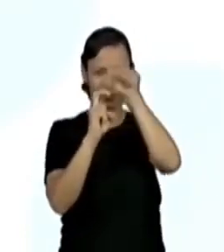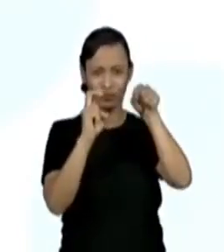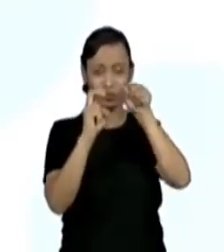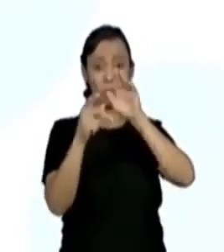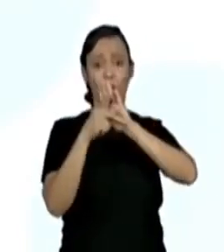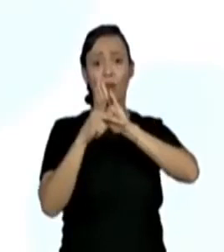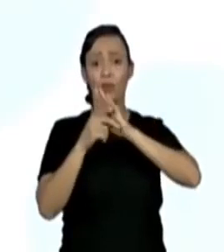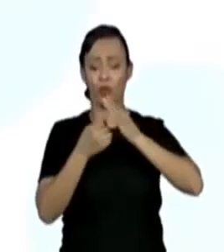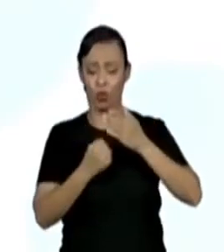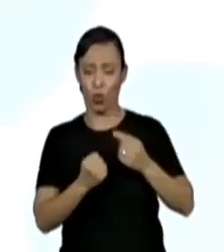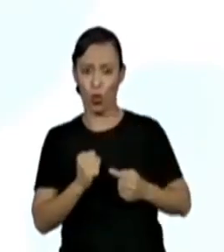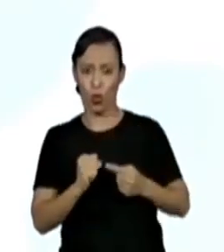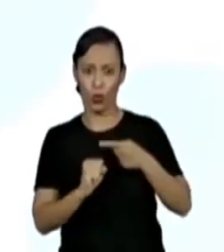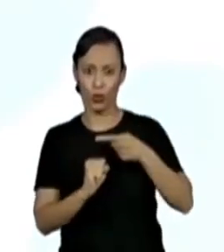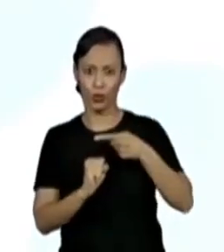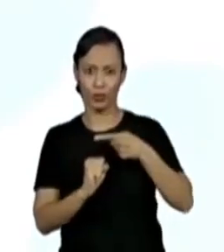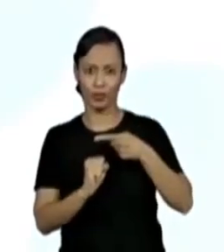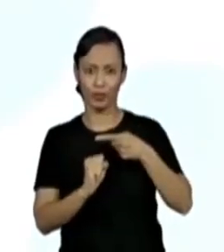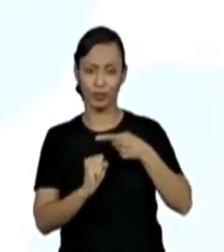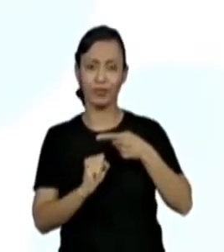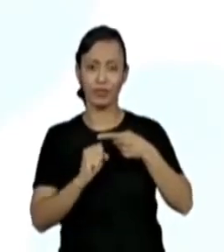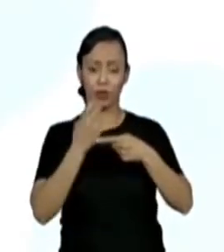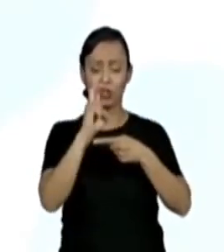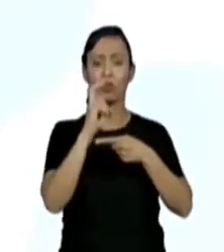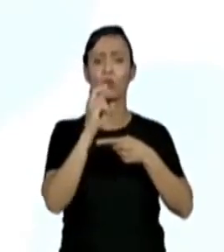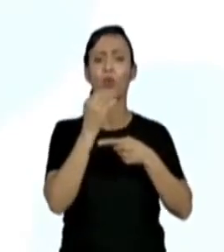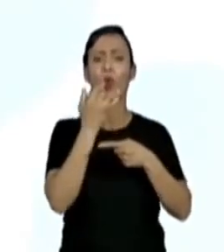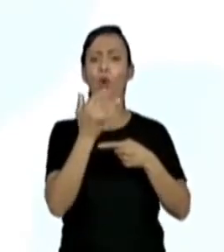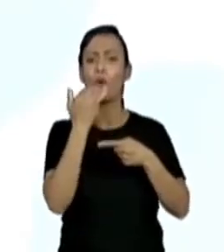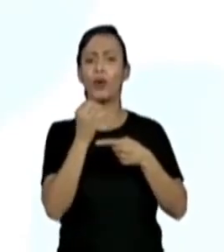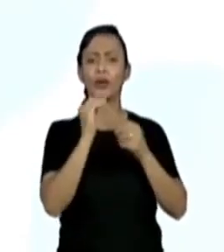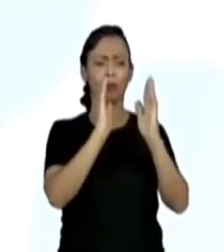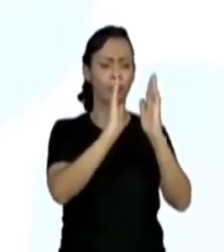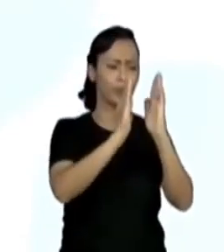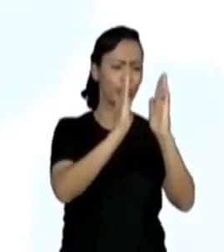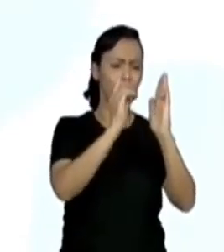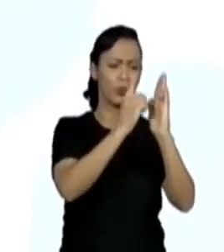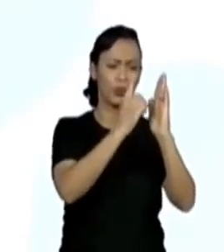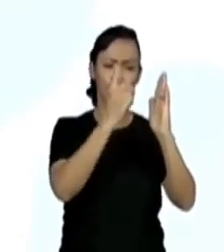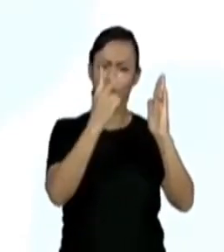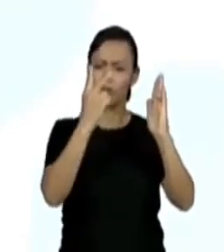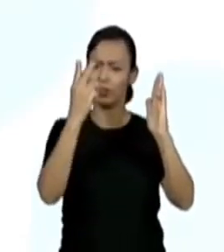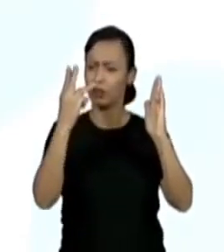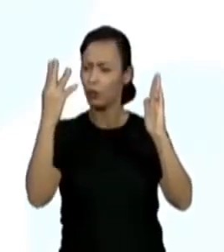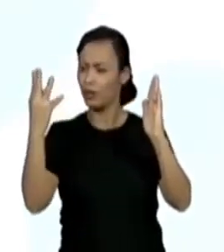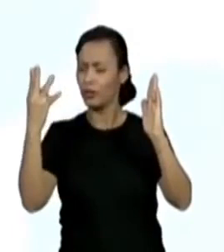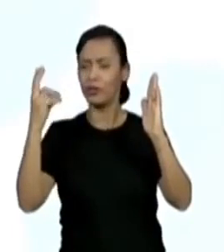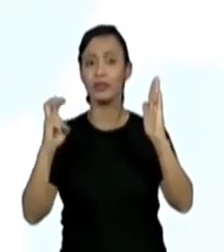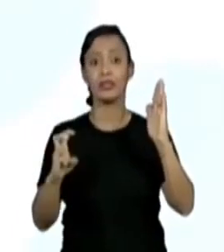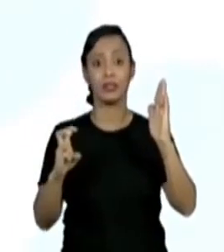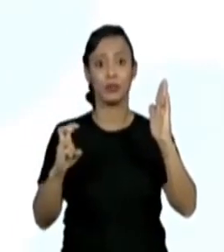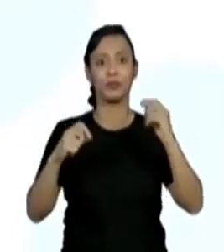de partes segundo a divisão então a pintar Cinco